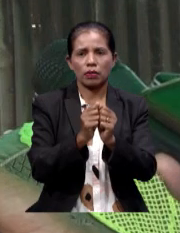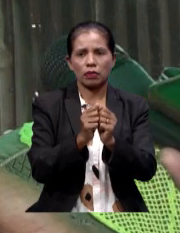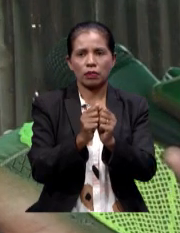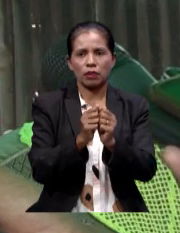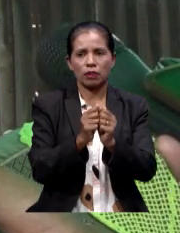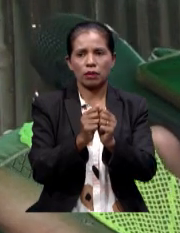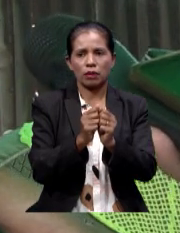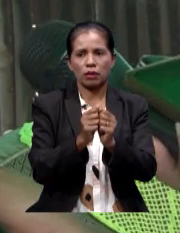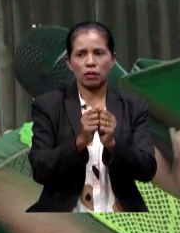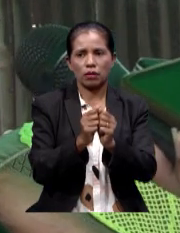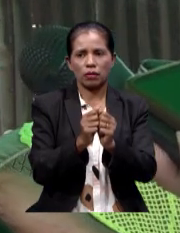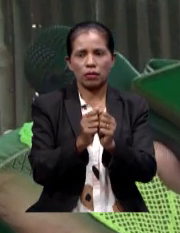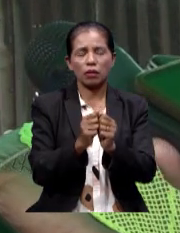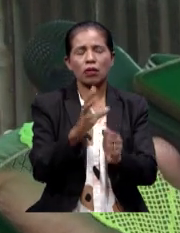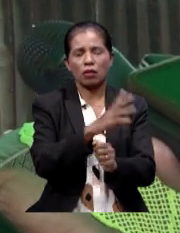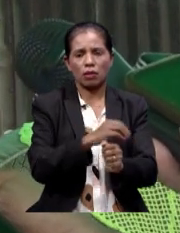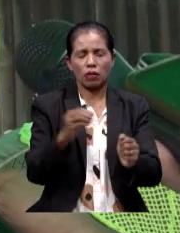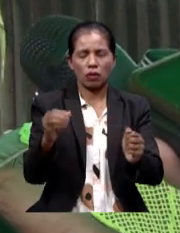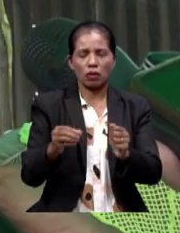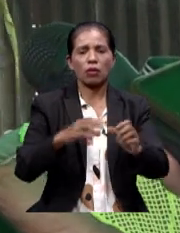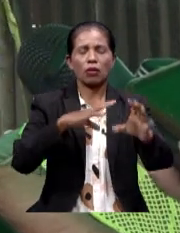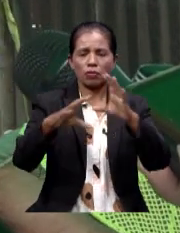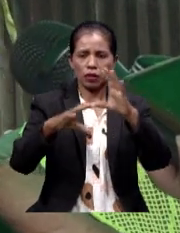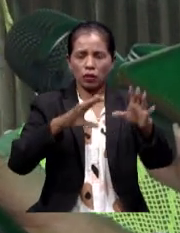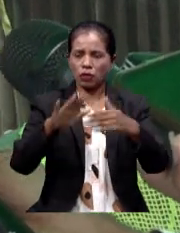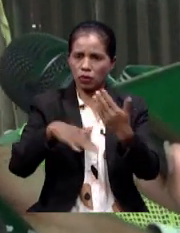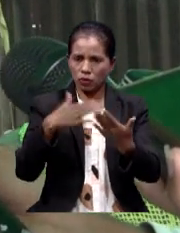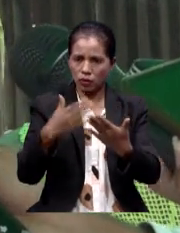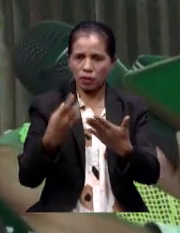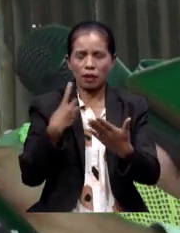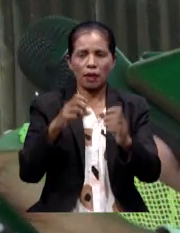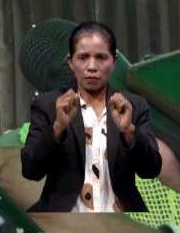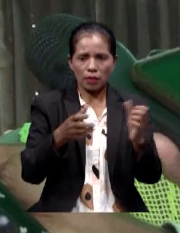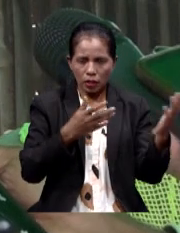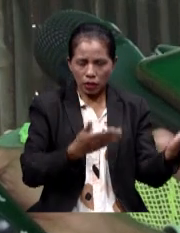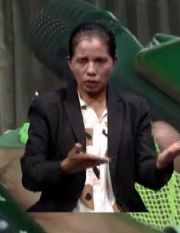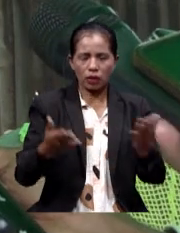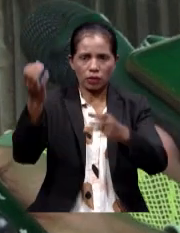ho meios comunicação, né? Bele lori liu informação